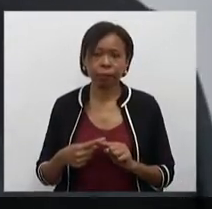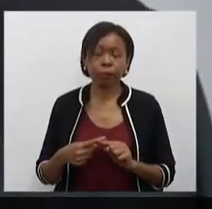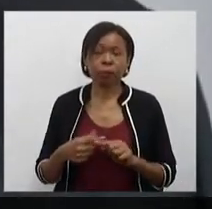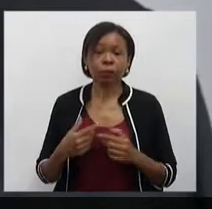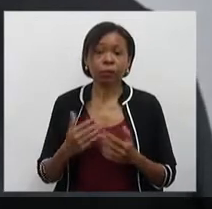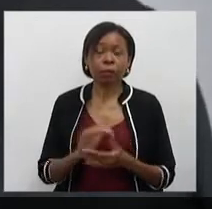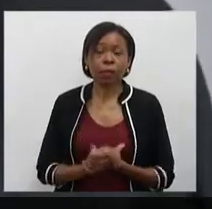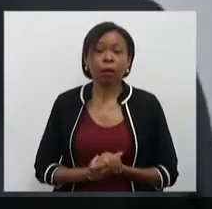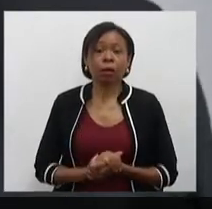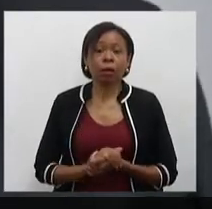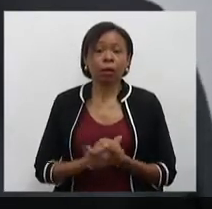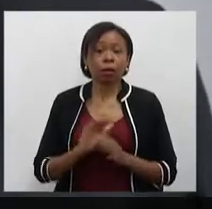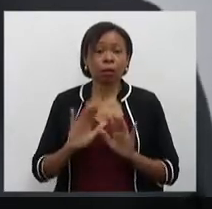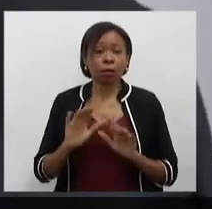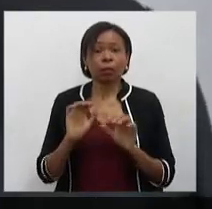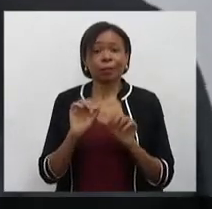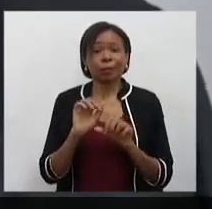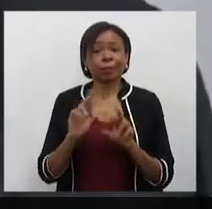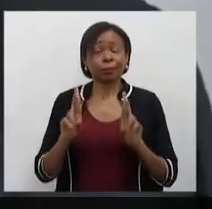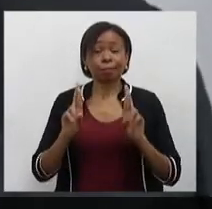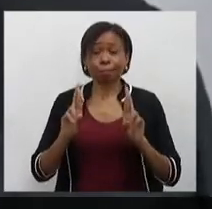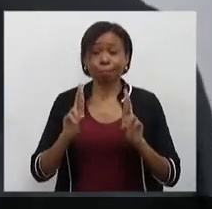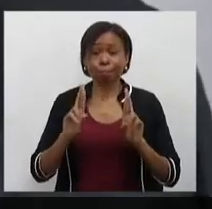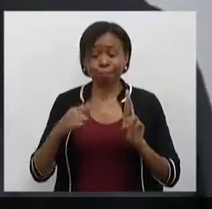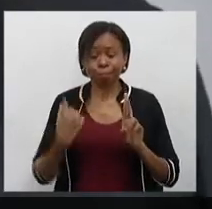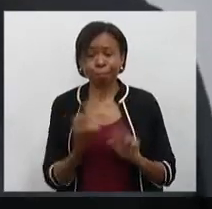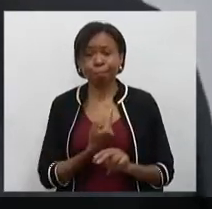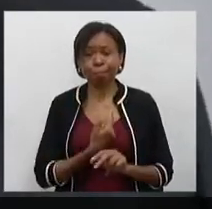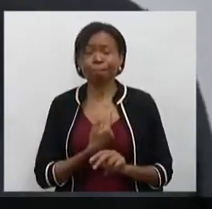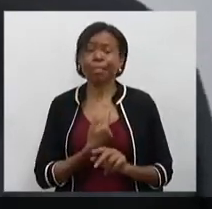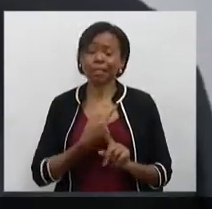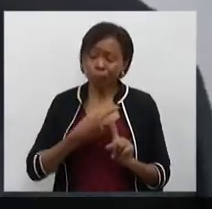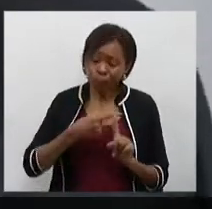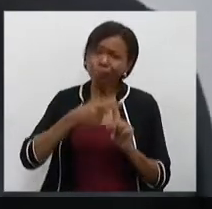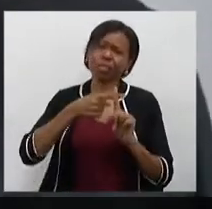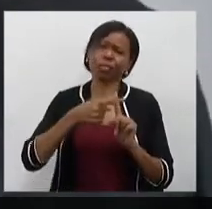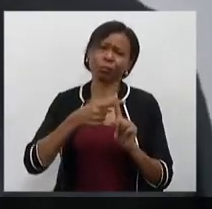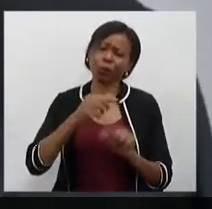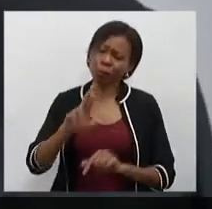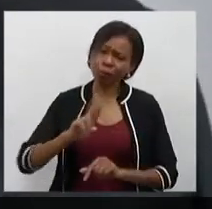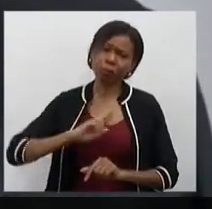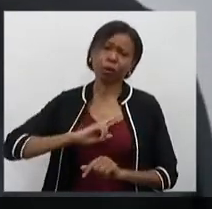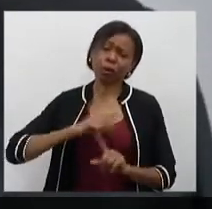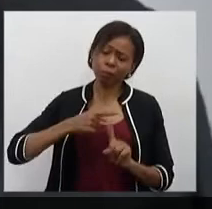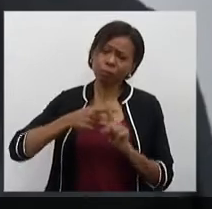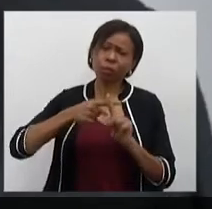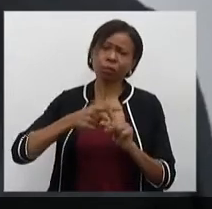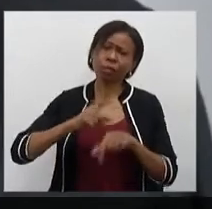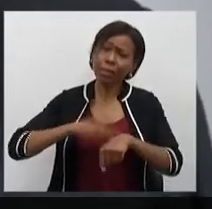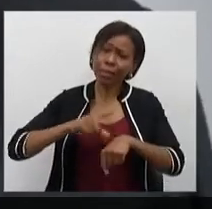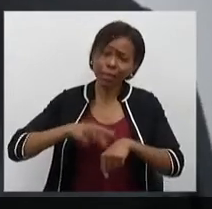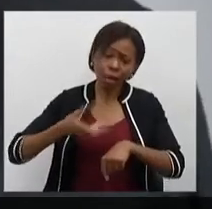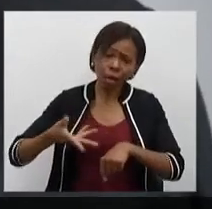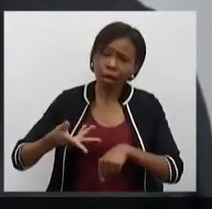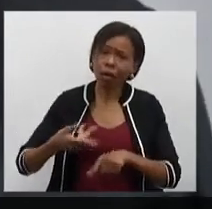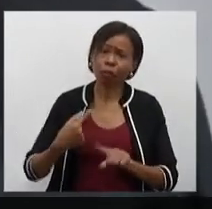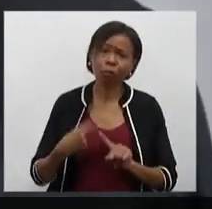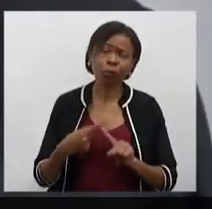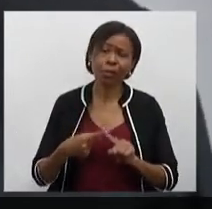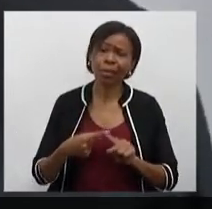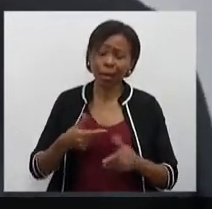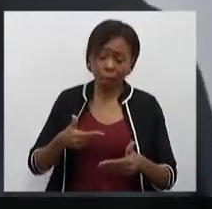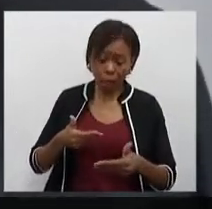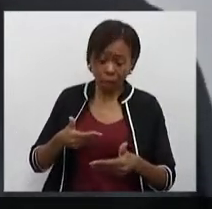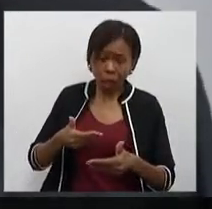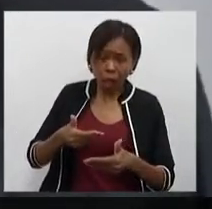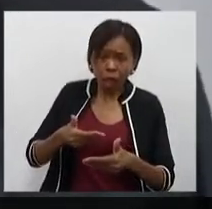ter esse resultado positivo em tempo hábil, que não chegue próximo da